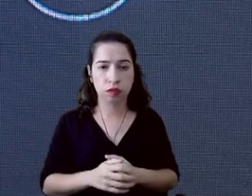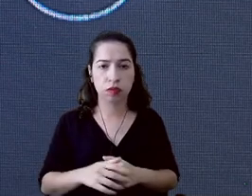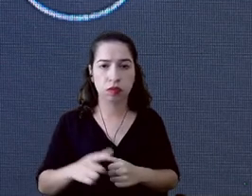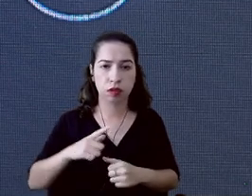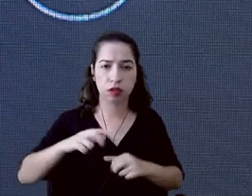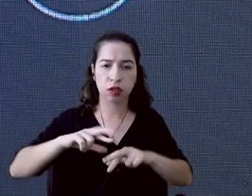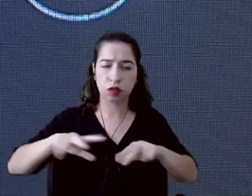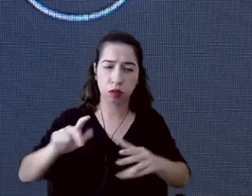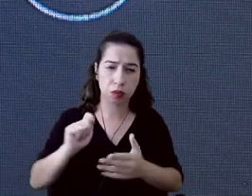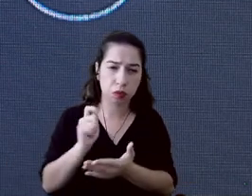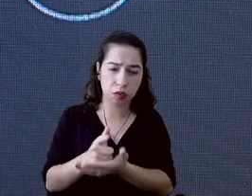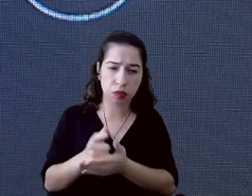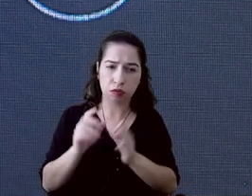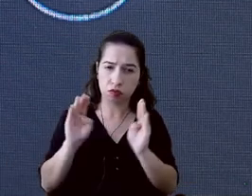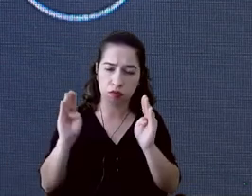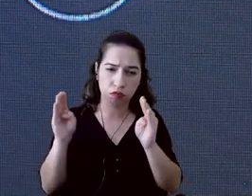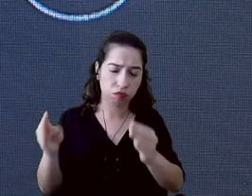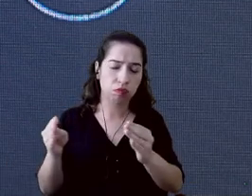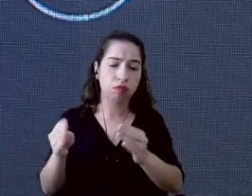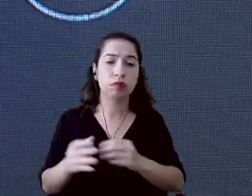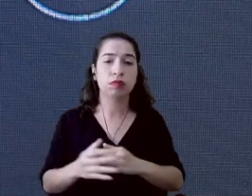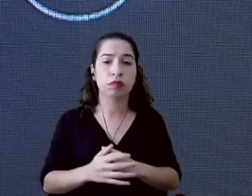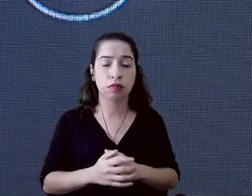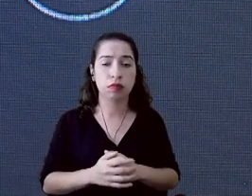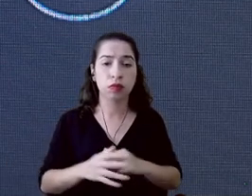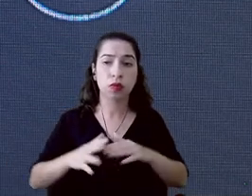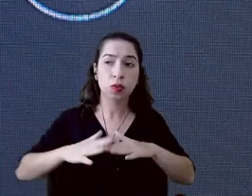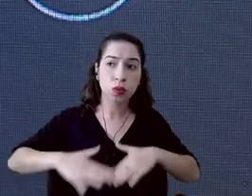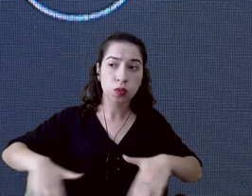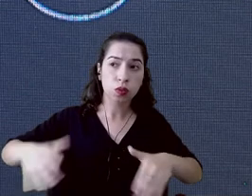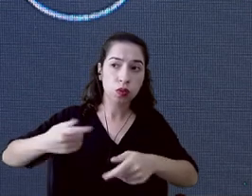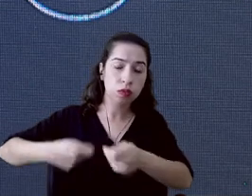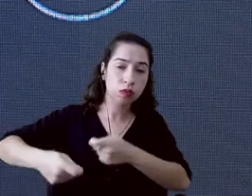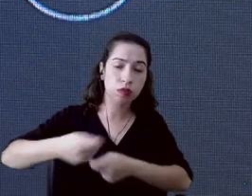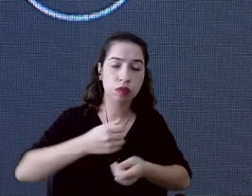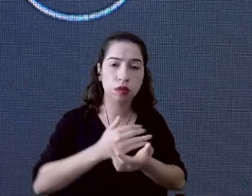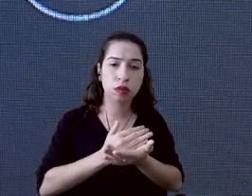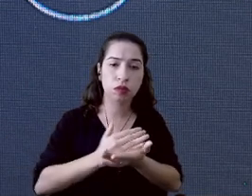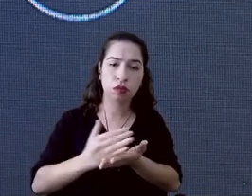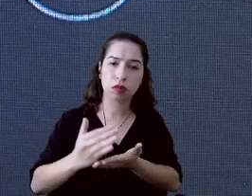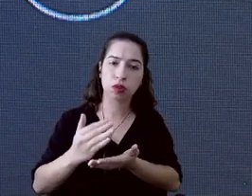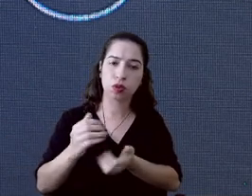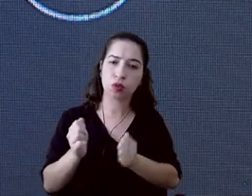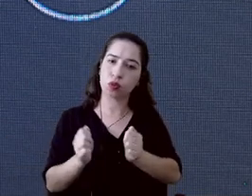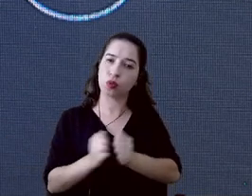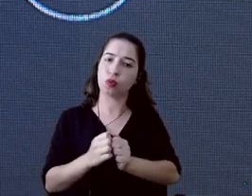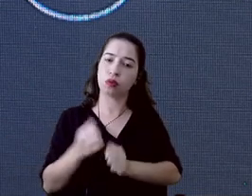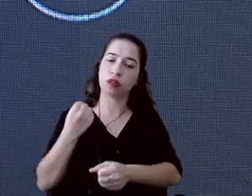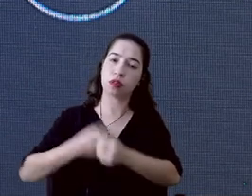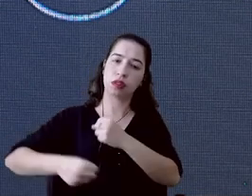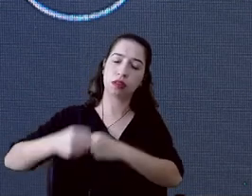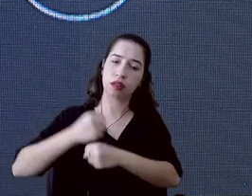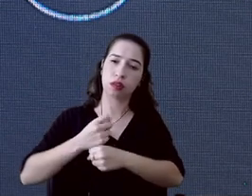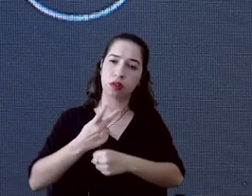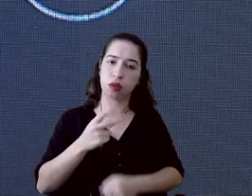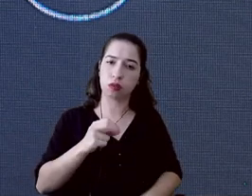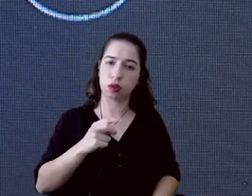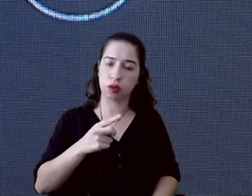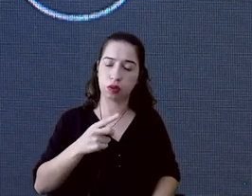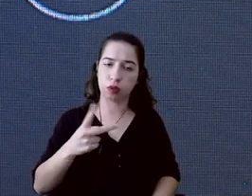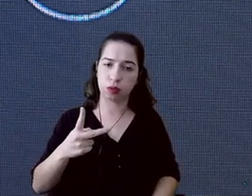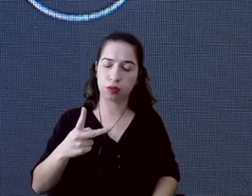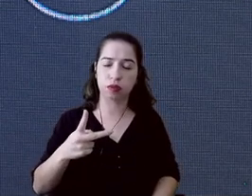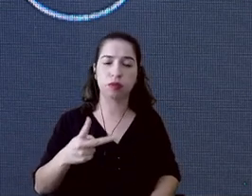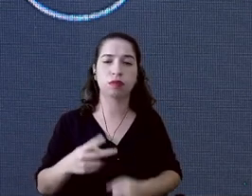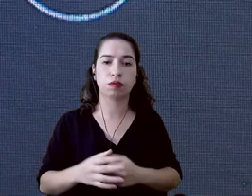focado em amor de marketings é marcado que nasceu junto com a gente ali 2012 e então e